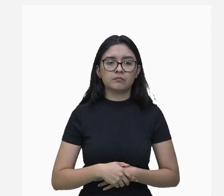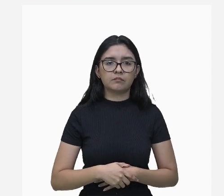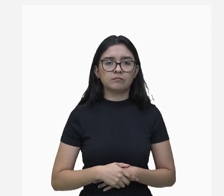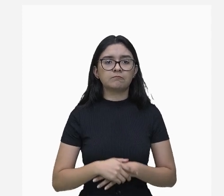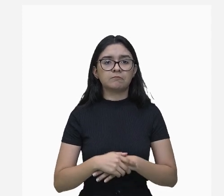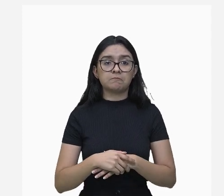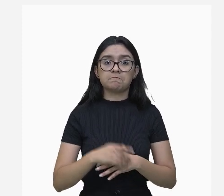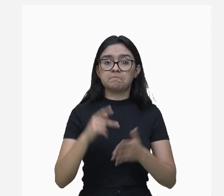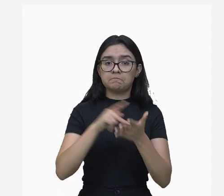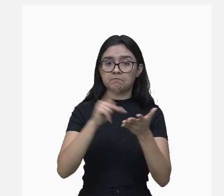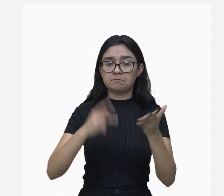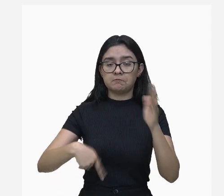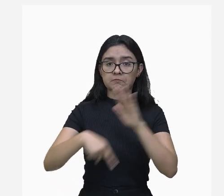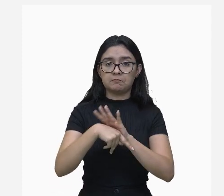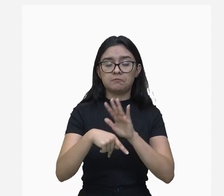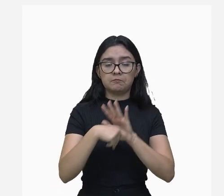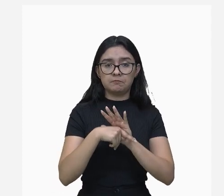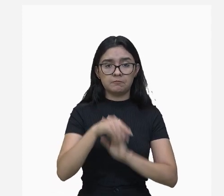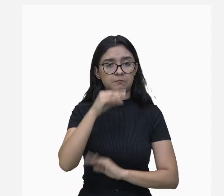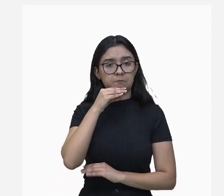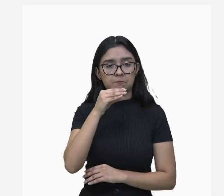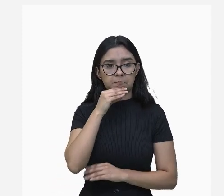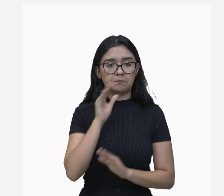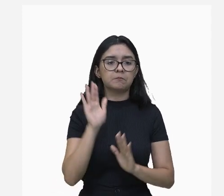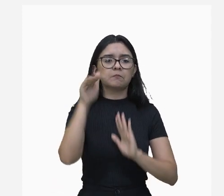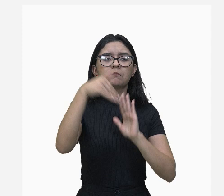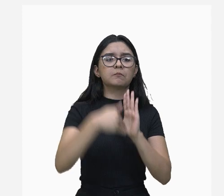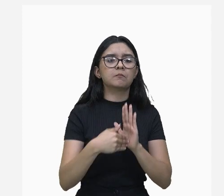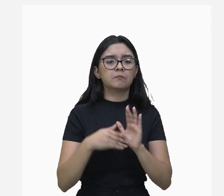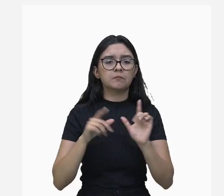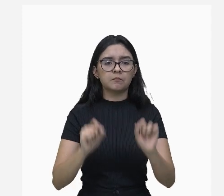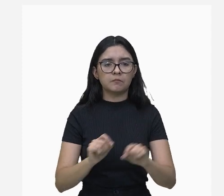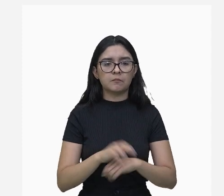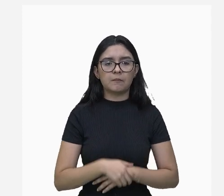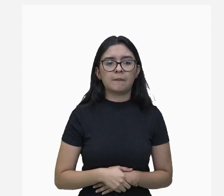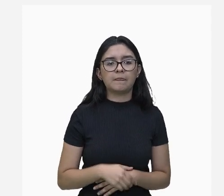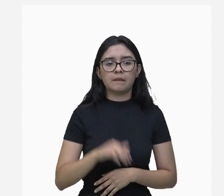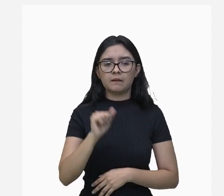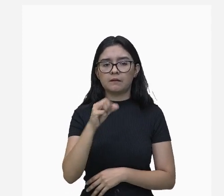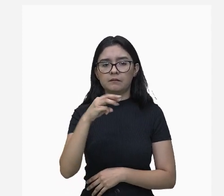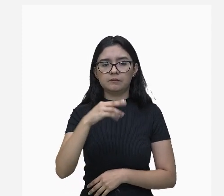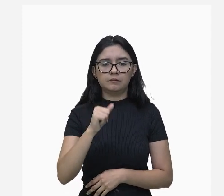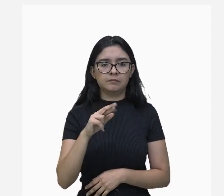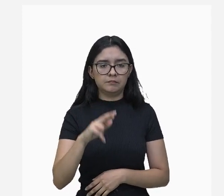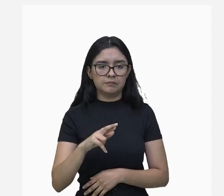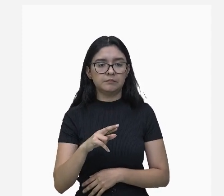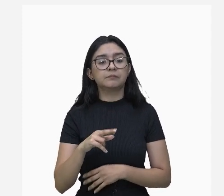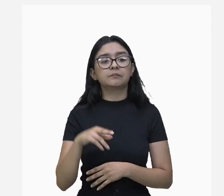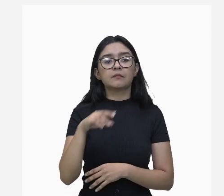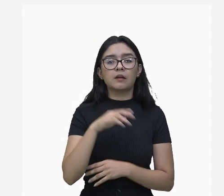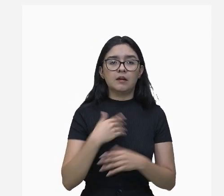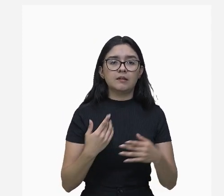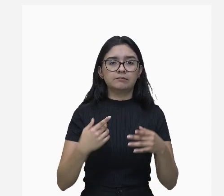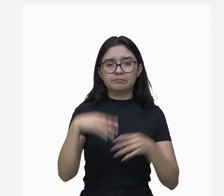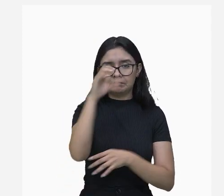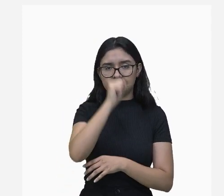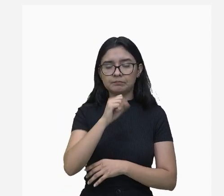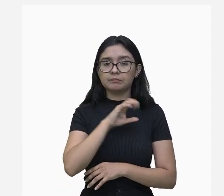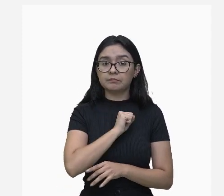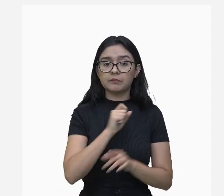Mundo, Amor, Amores, e encerramos aí com o título Amar se Aprende Amando, que é